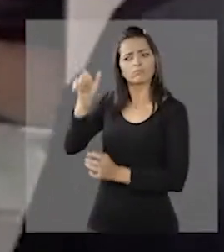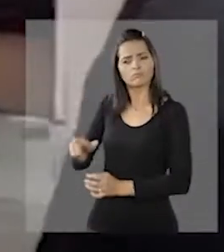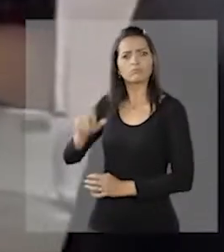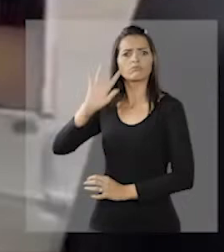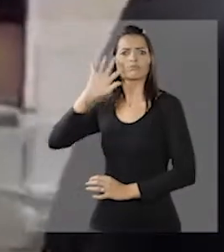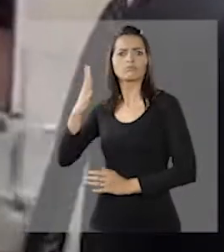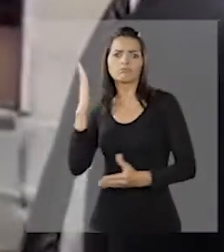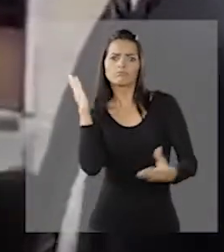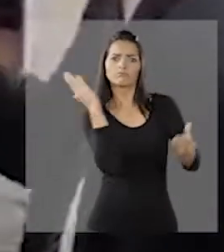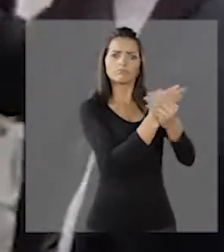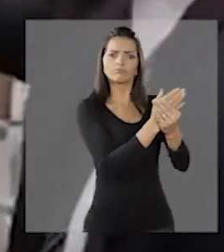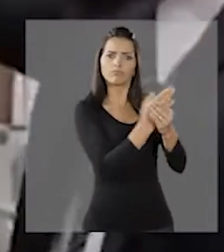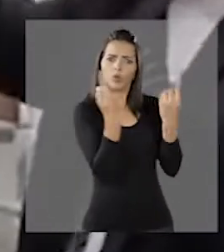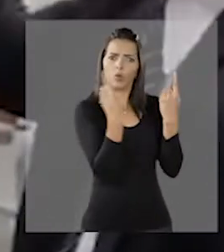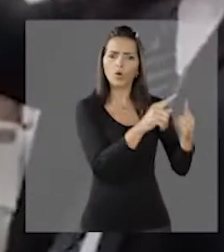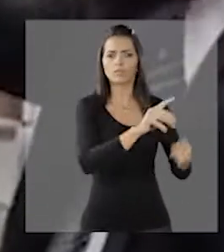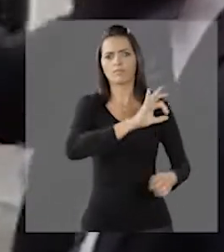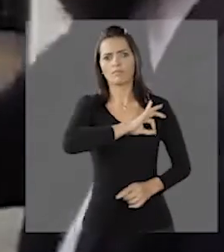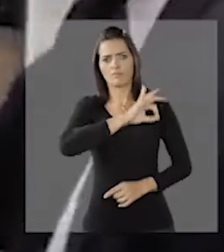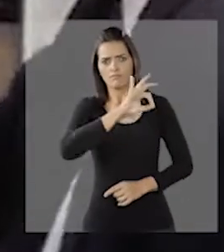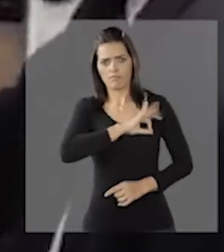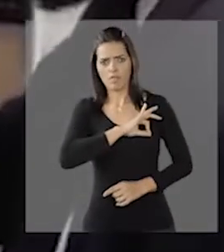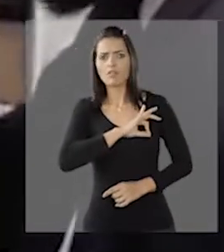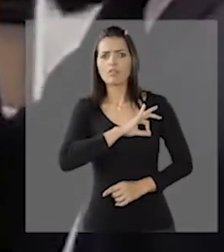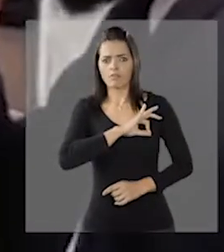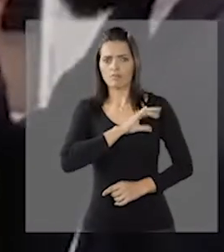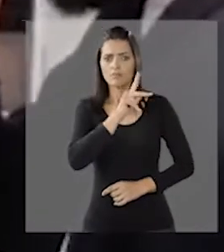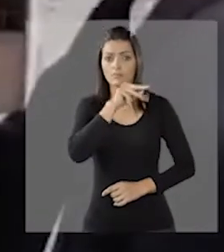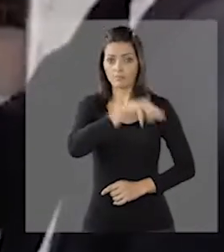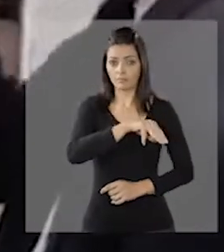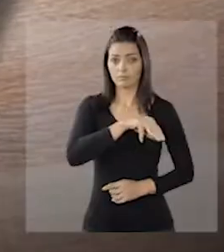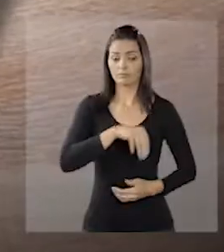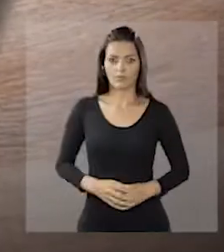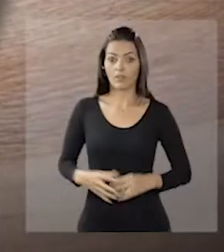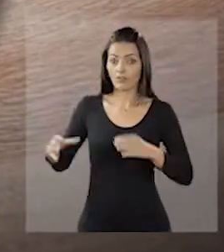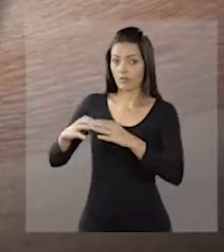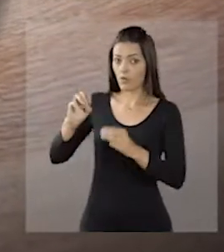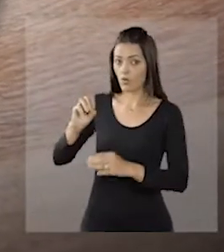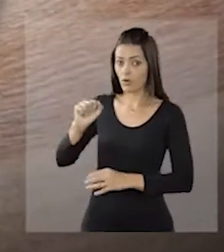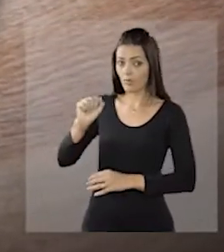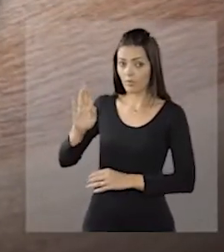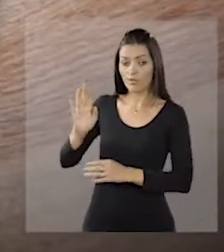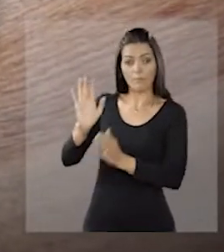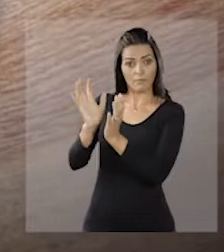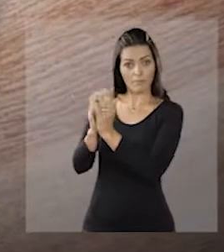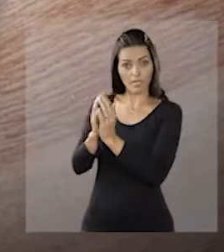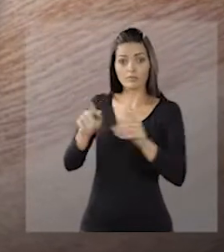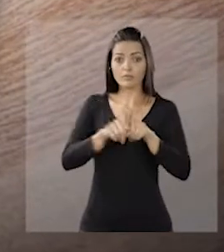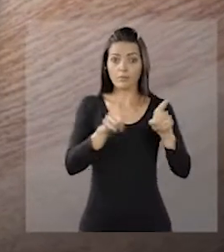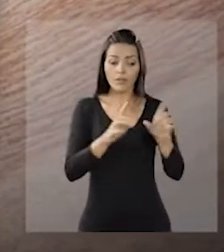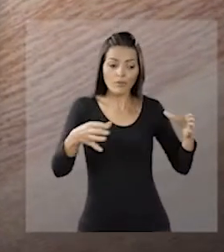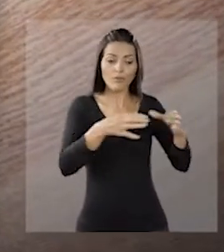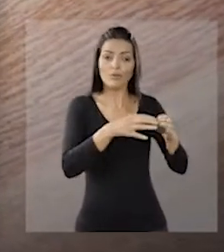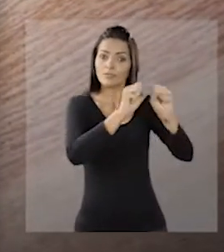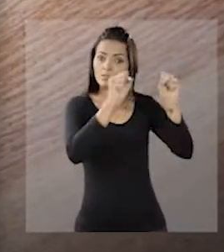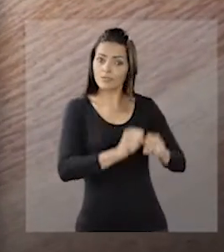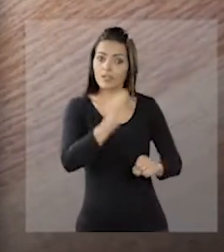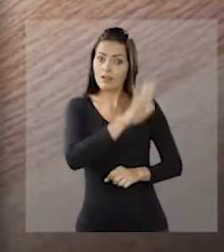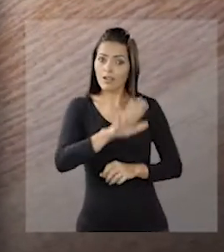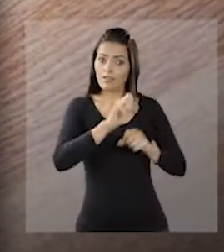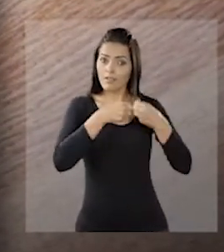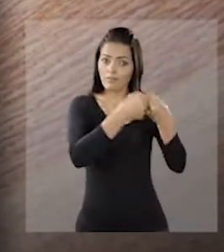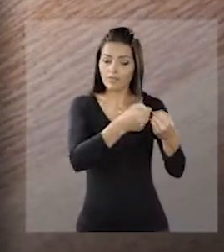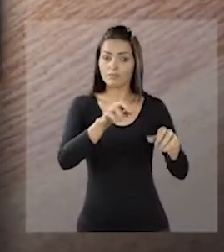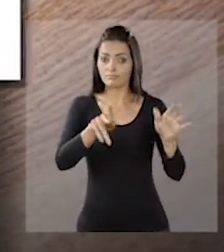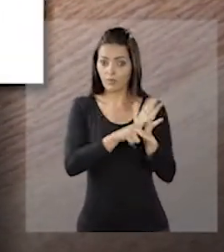medidas administrativas cabíveis contra os policiais envolvidos no caso. A seccional pernambucana e o Sistema Nacional de